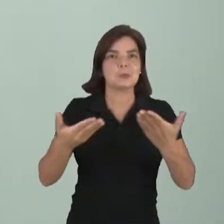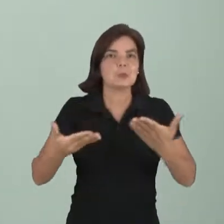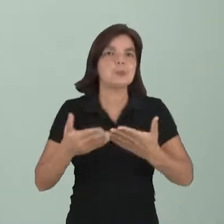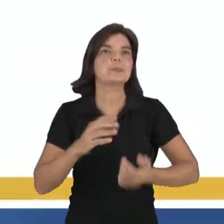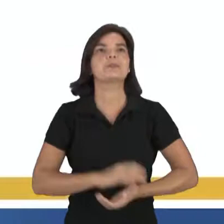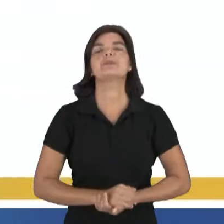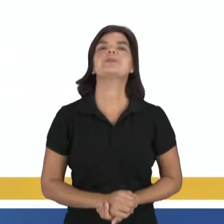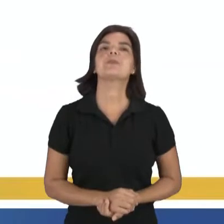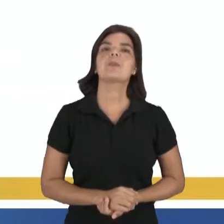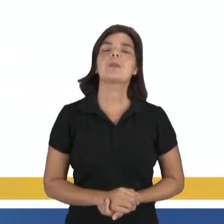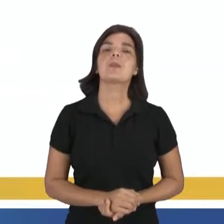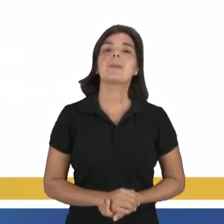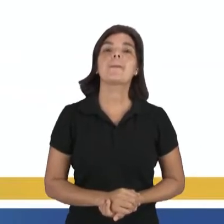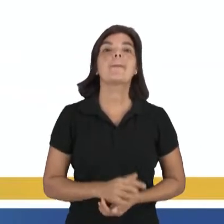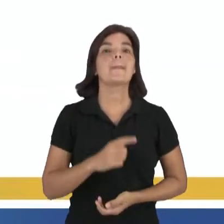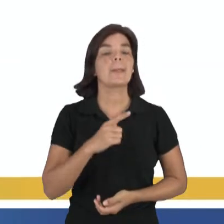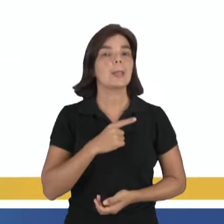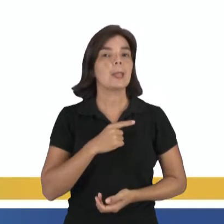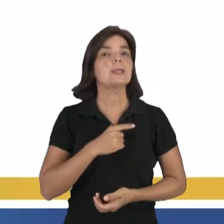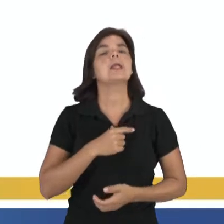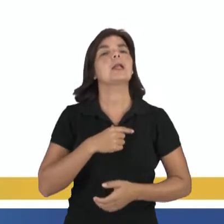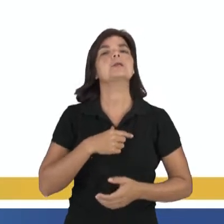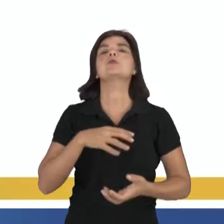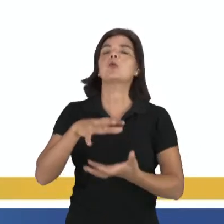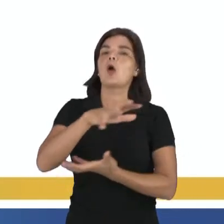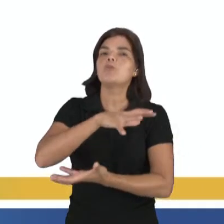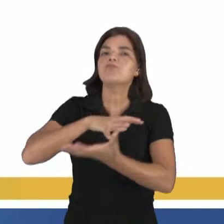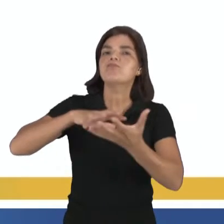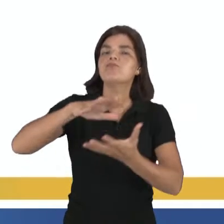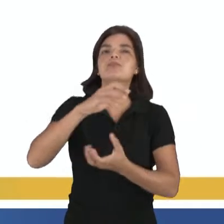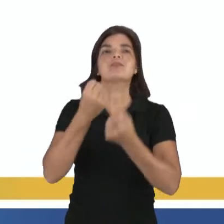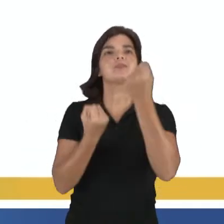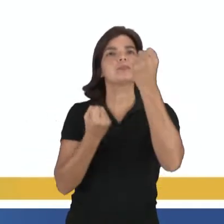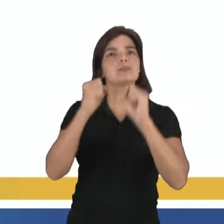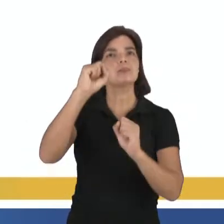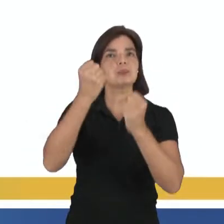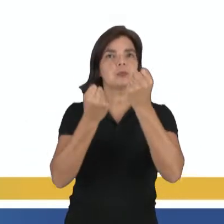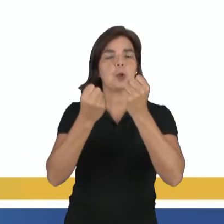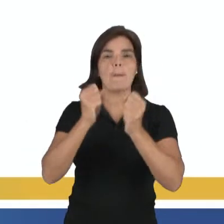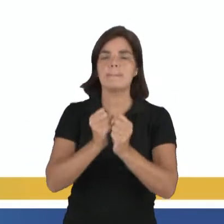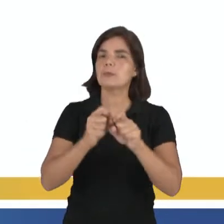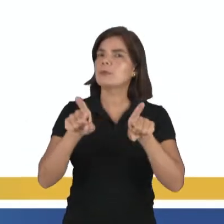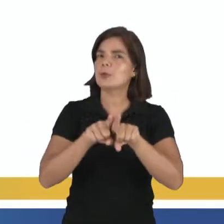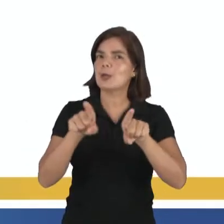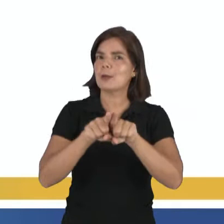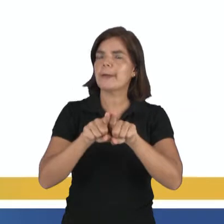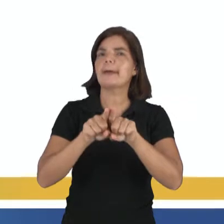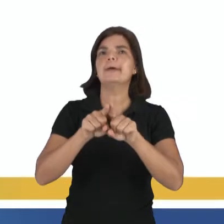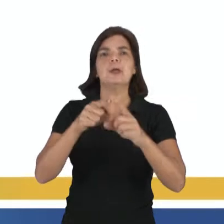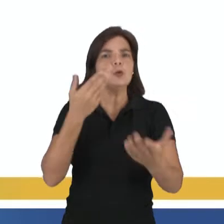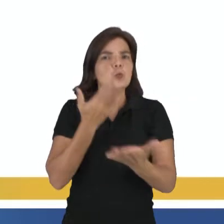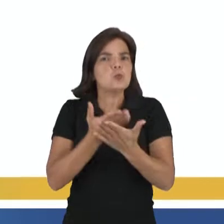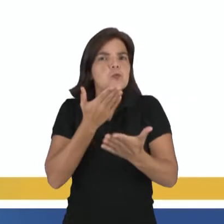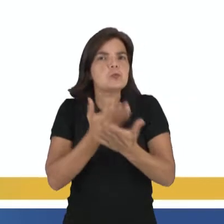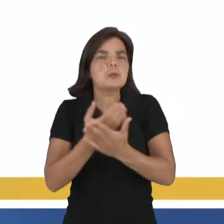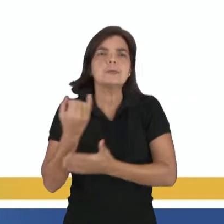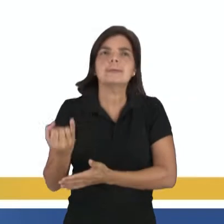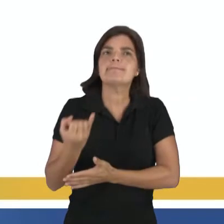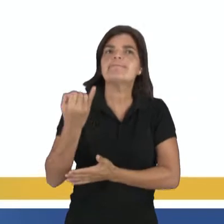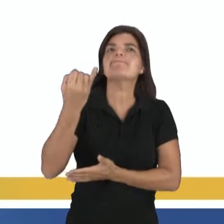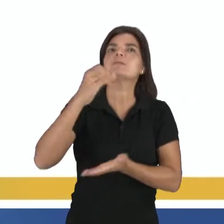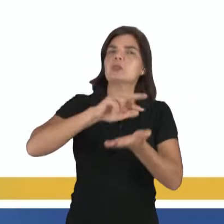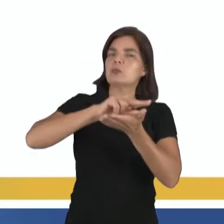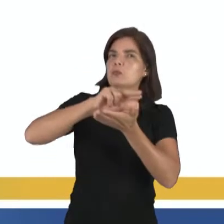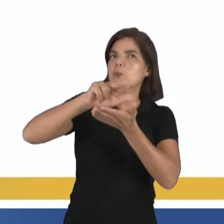Continuando. Logo em seguida, a Revolução Industrial provocou o verdadeiro boom no mundo do estudo da técnica. Diversos